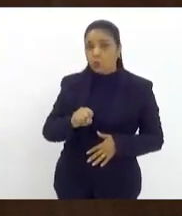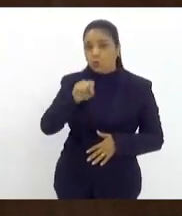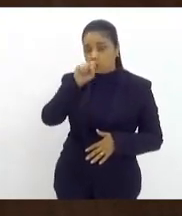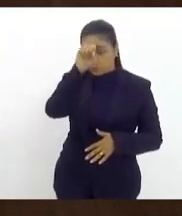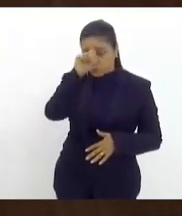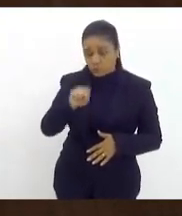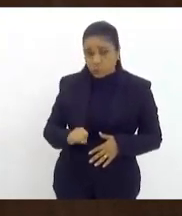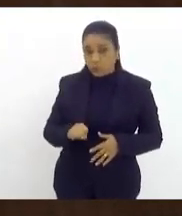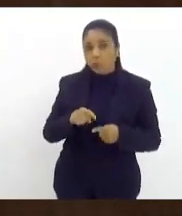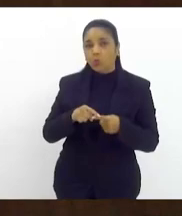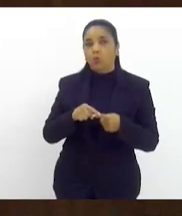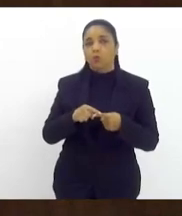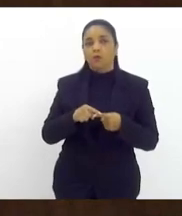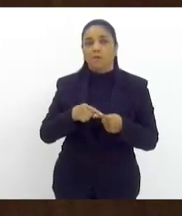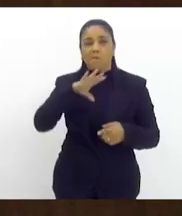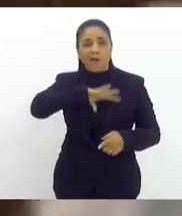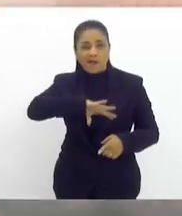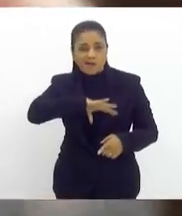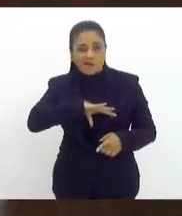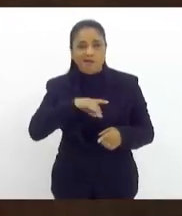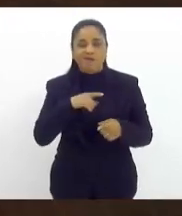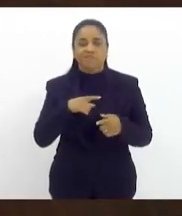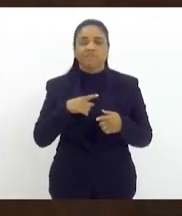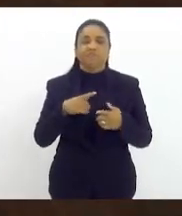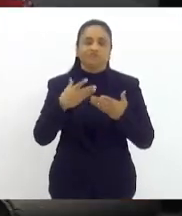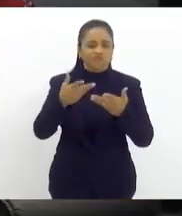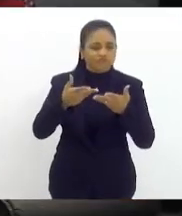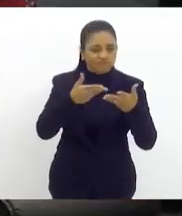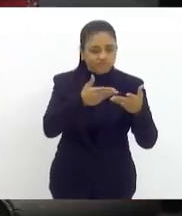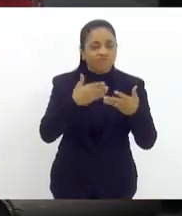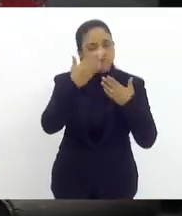vocês estão convidados. Muito obrigada, presidente.